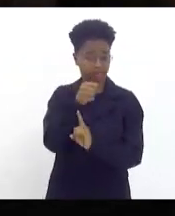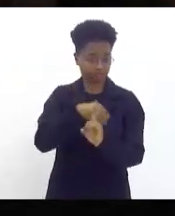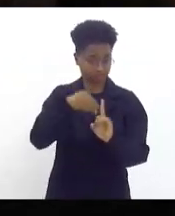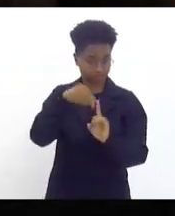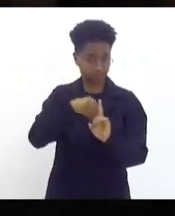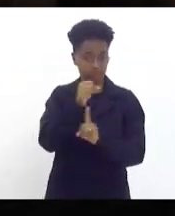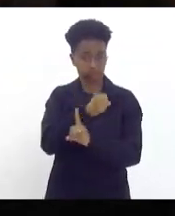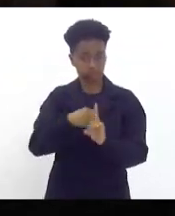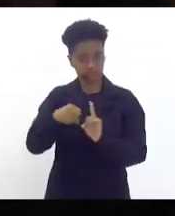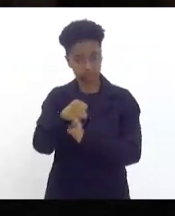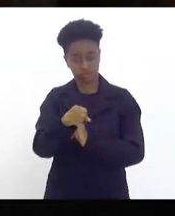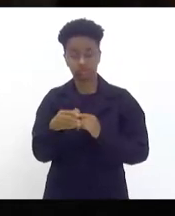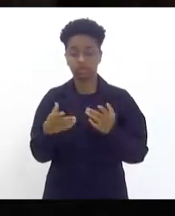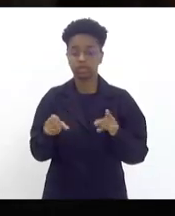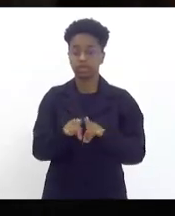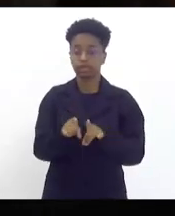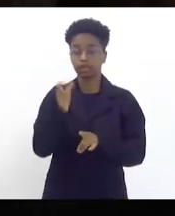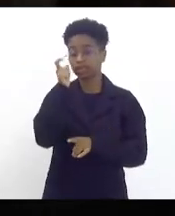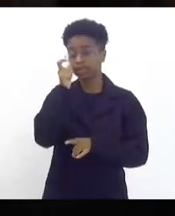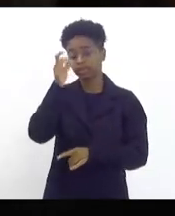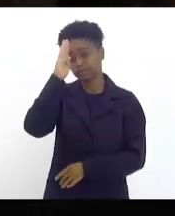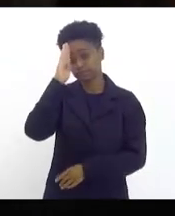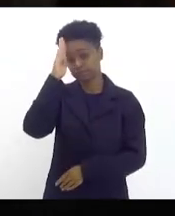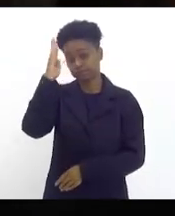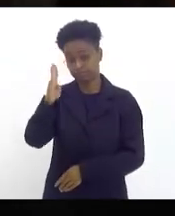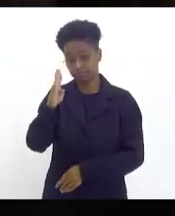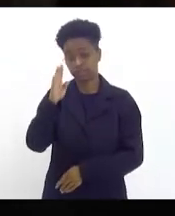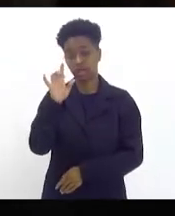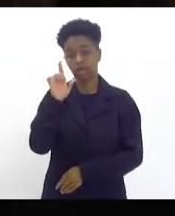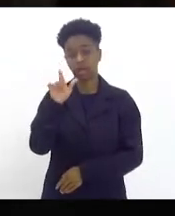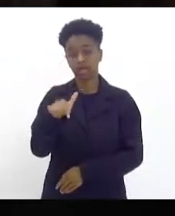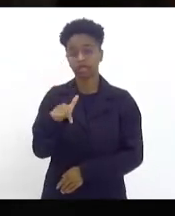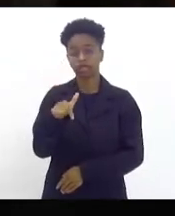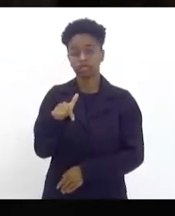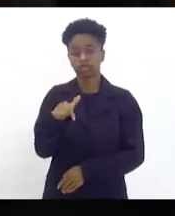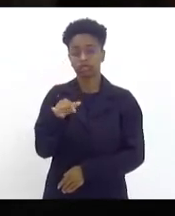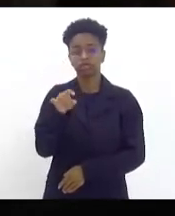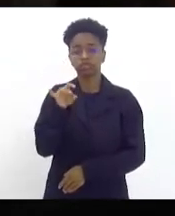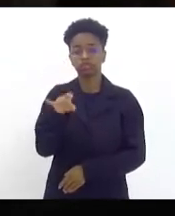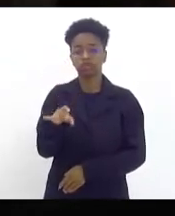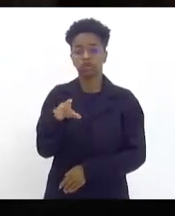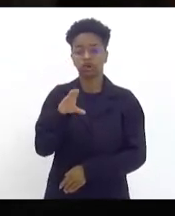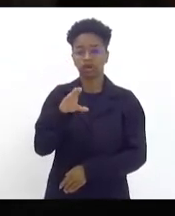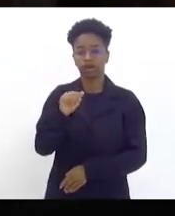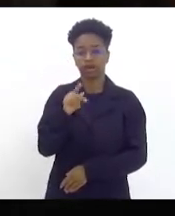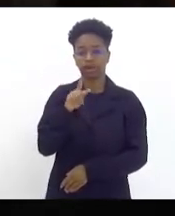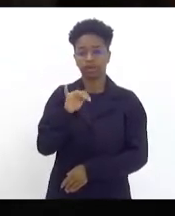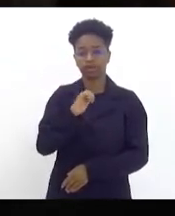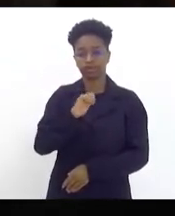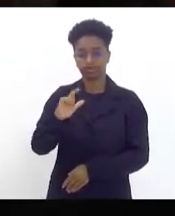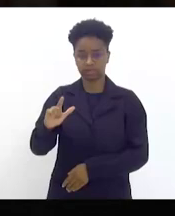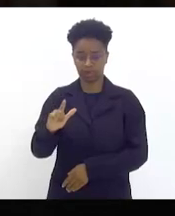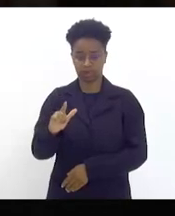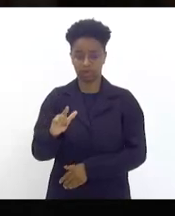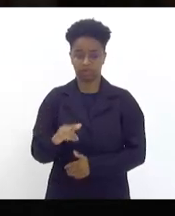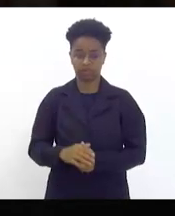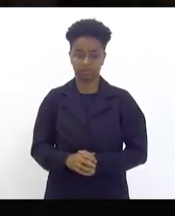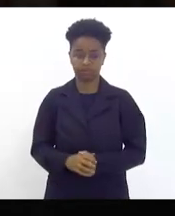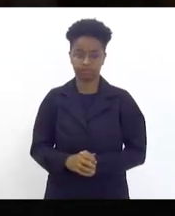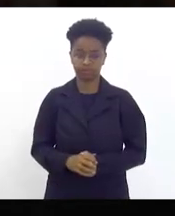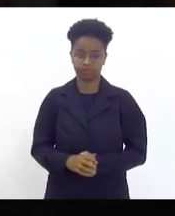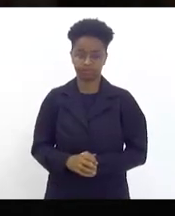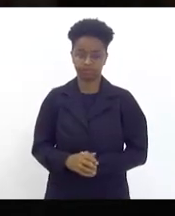que interessa diretamente assanha que o capital empreende na sua